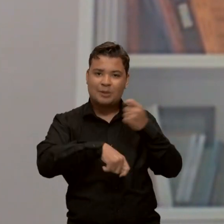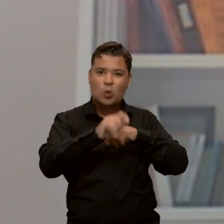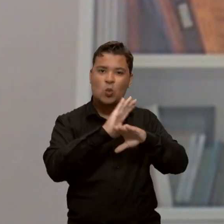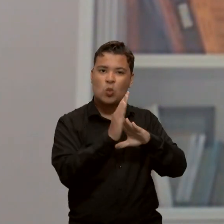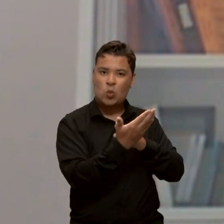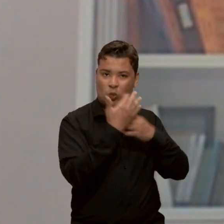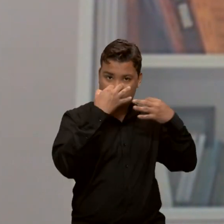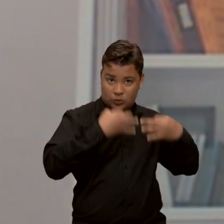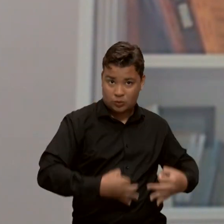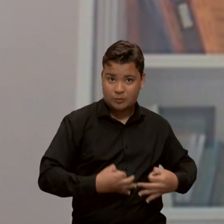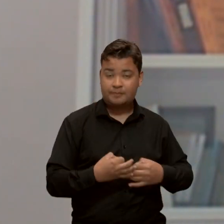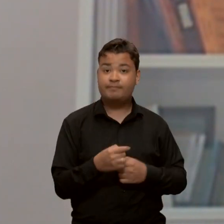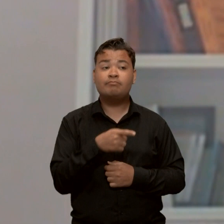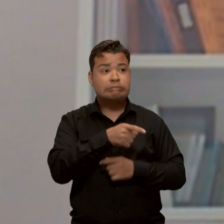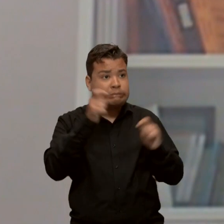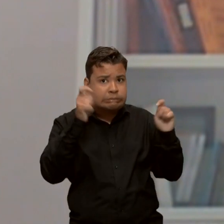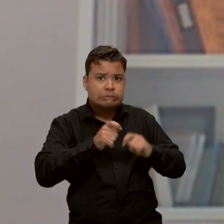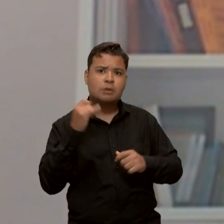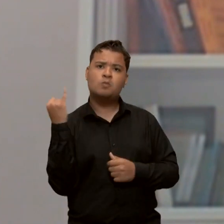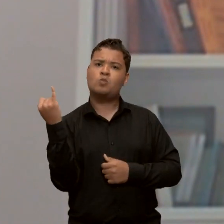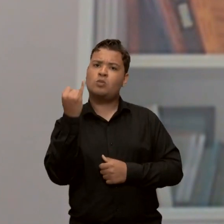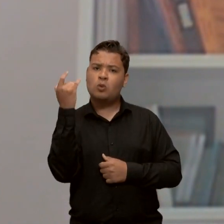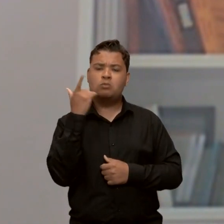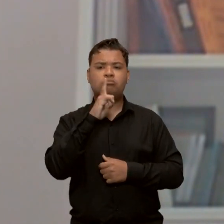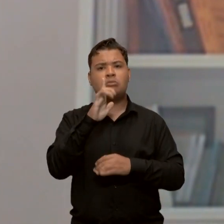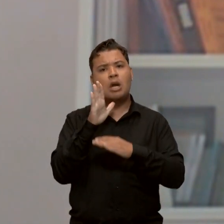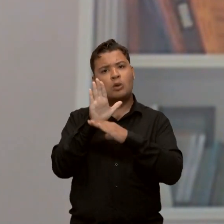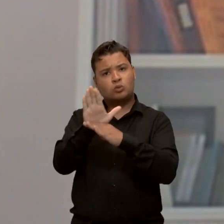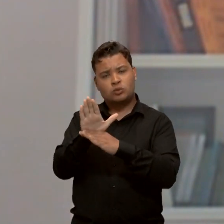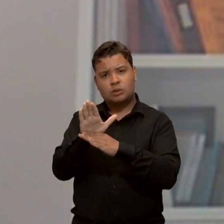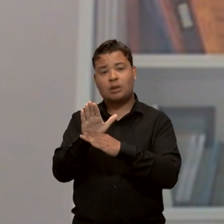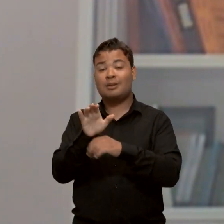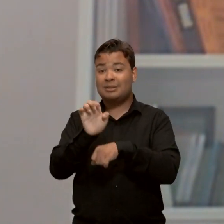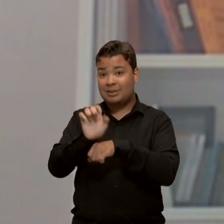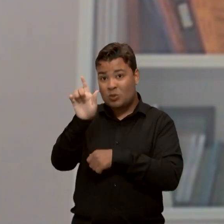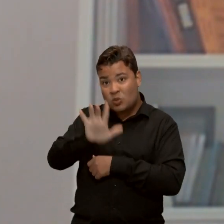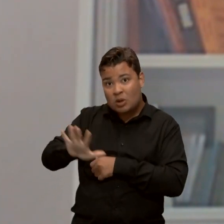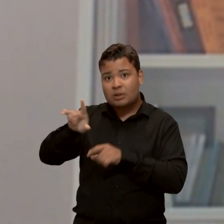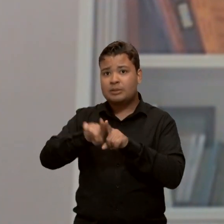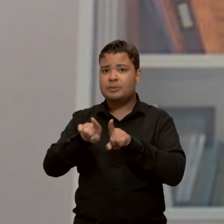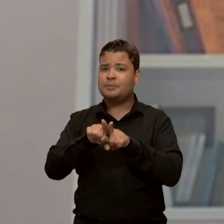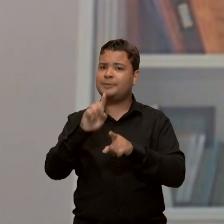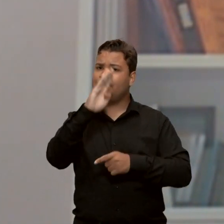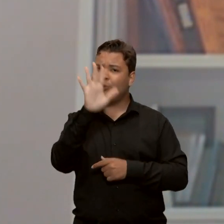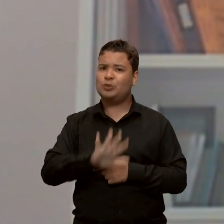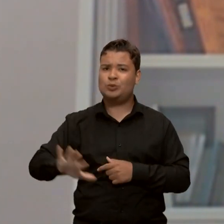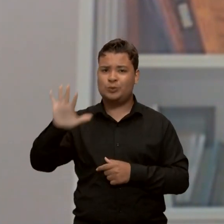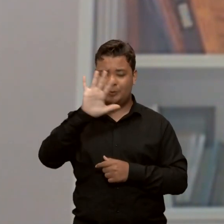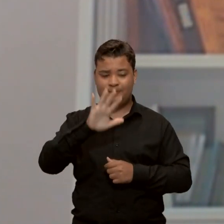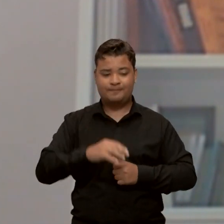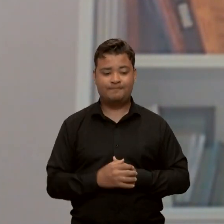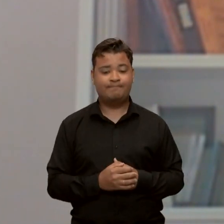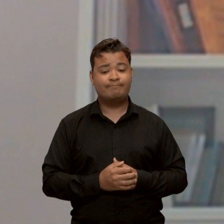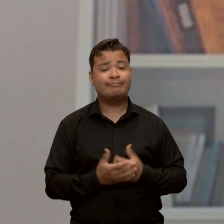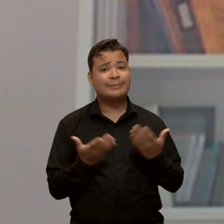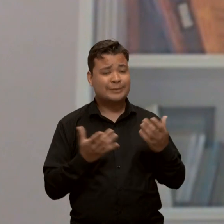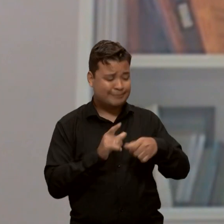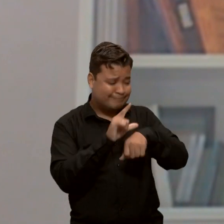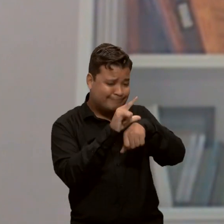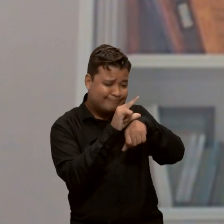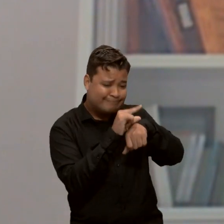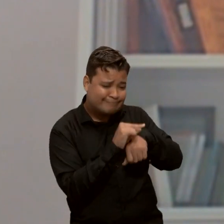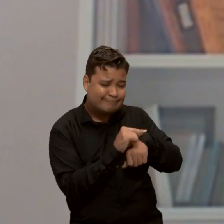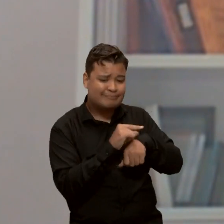nossos problemas do Estado e do país. O nosso tempo desse bloco está chegando ao fim, mas tenho certeza que a gente vai